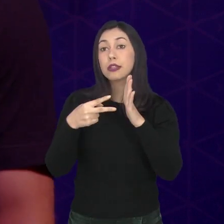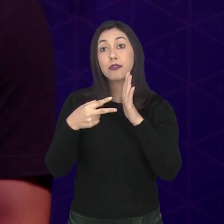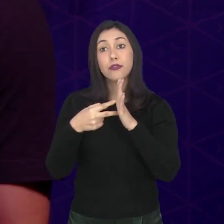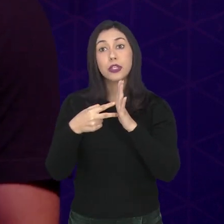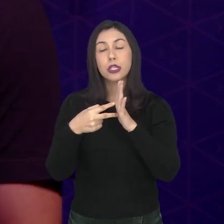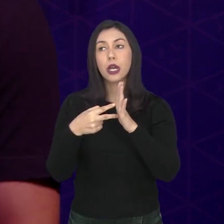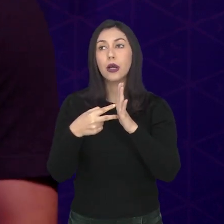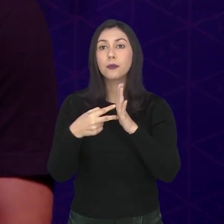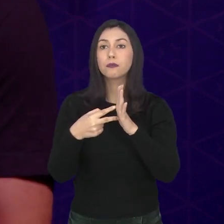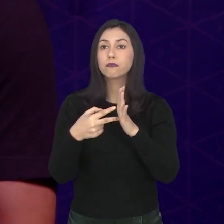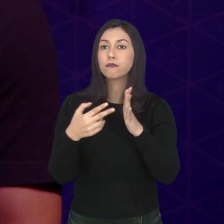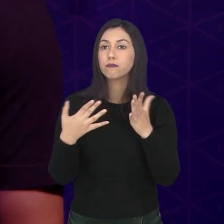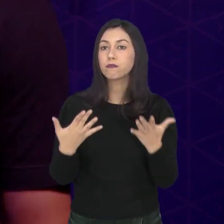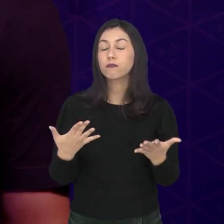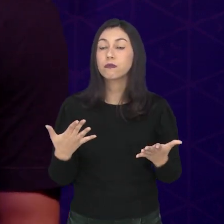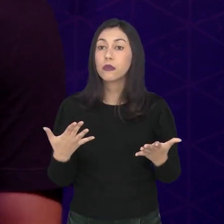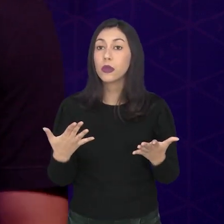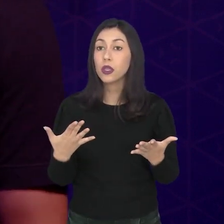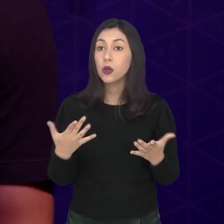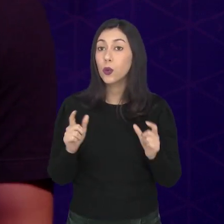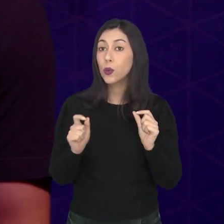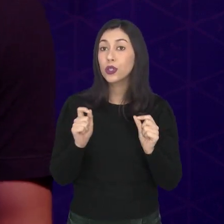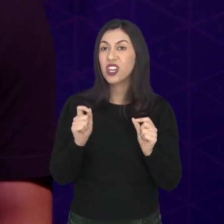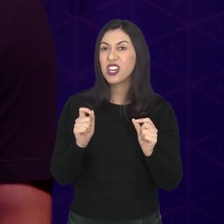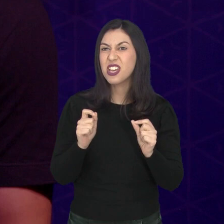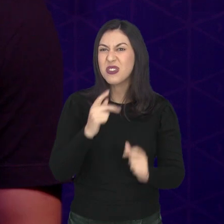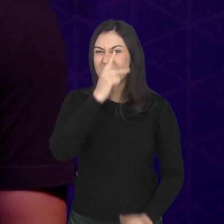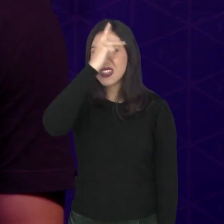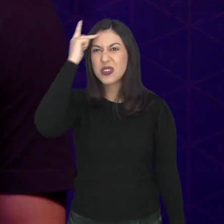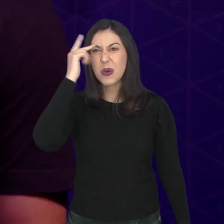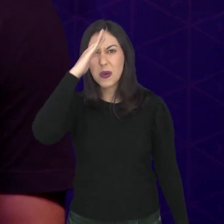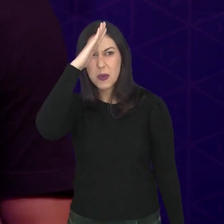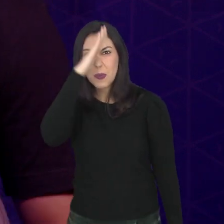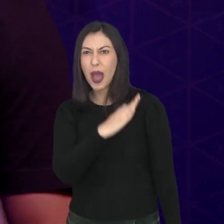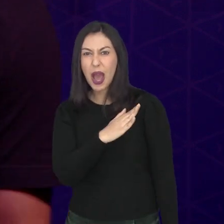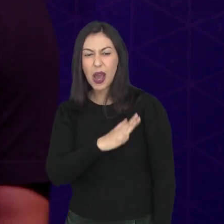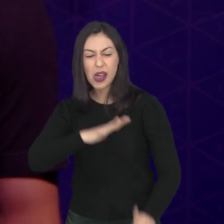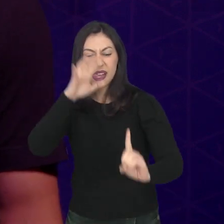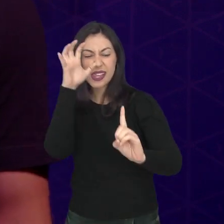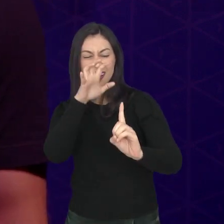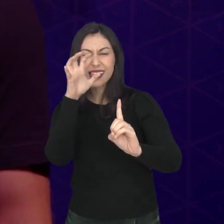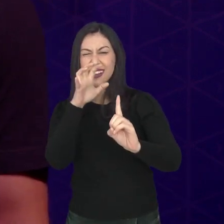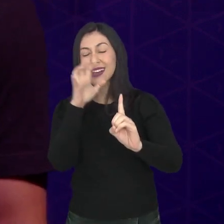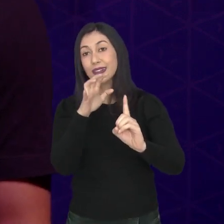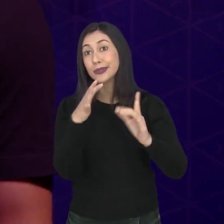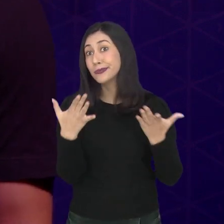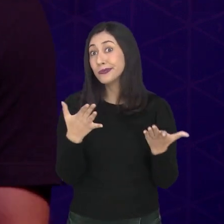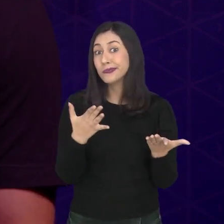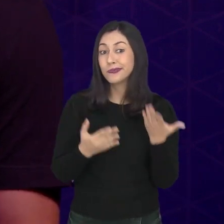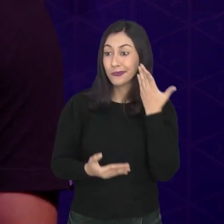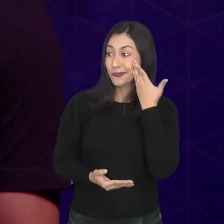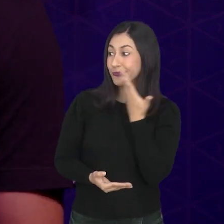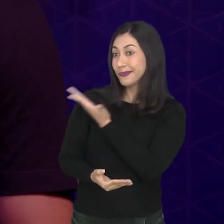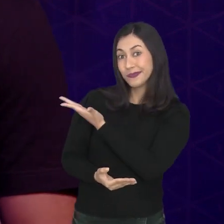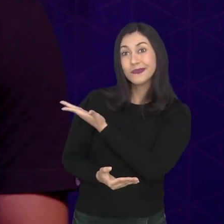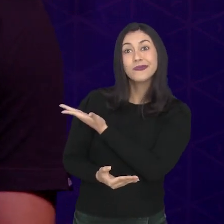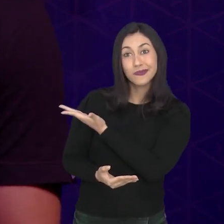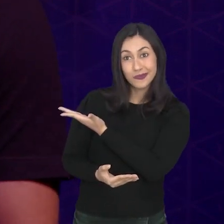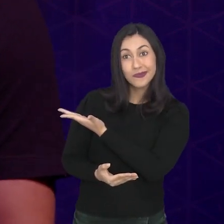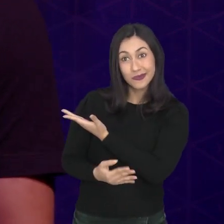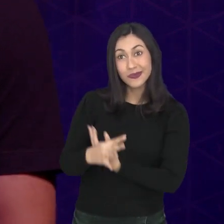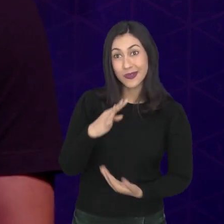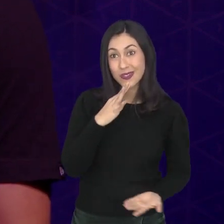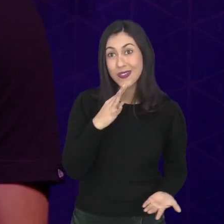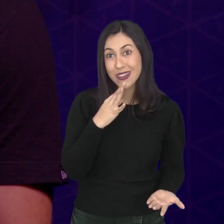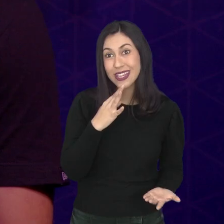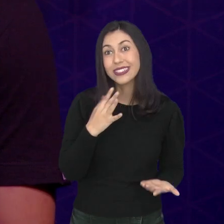bully, ou bullies, que são os valentões, né? E todo mundo conhece o Caruso, de